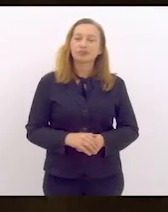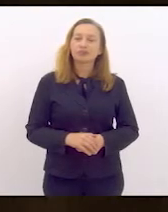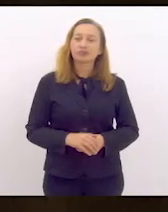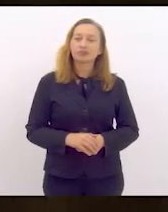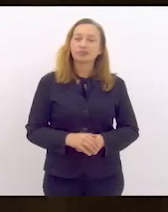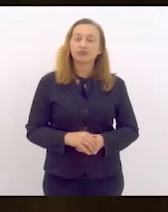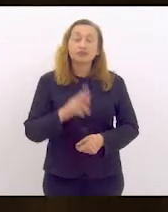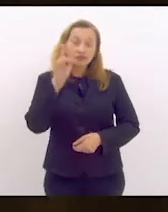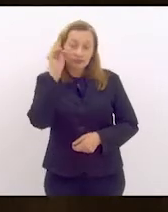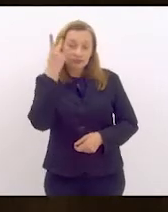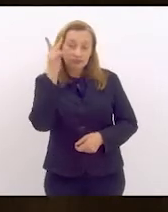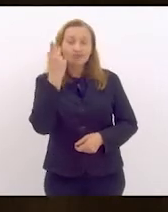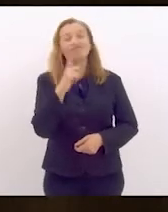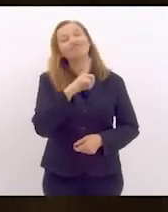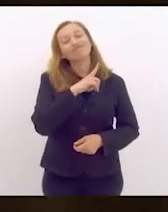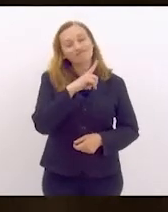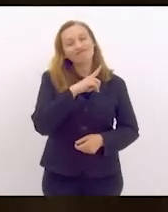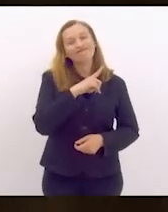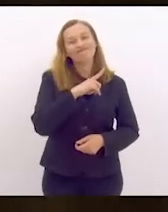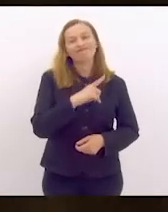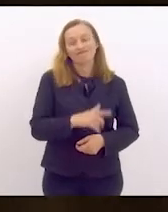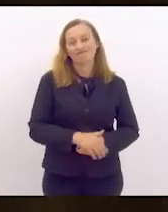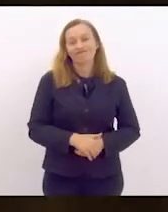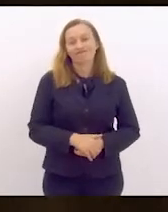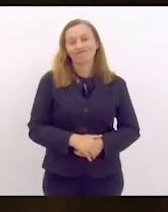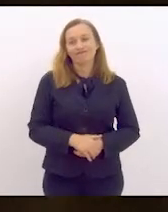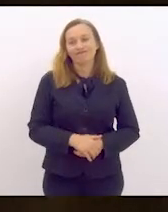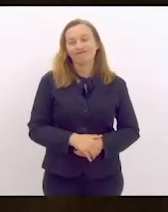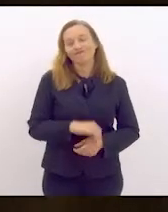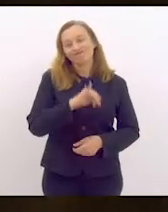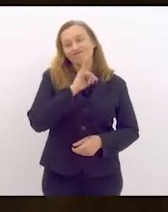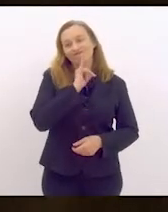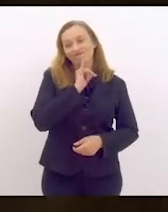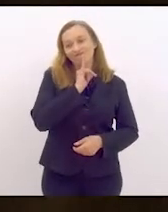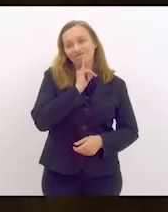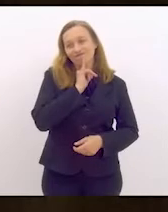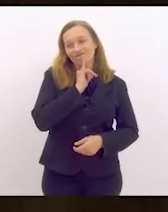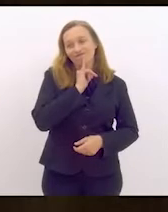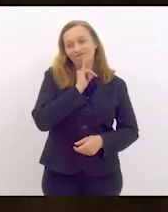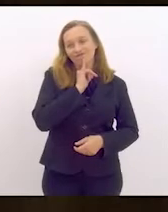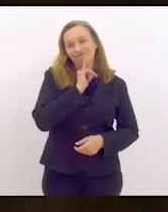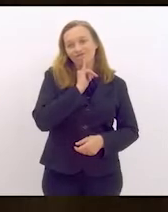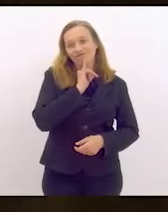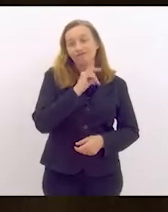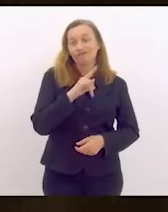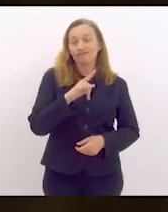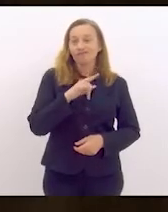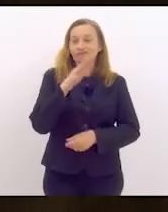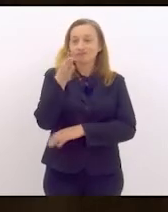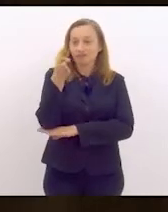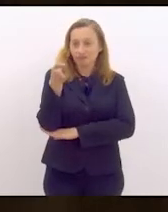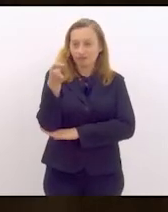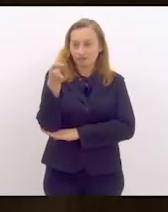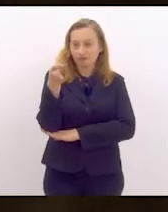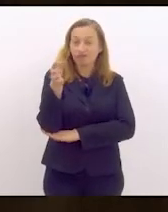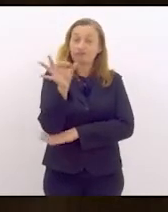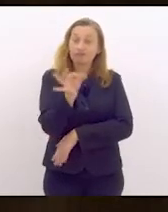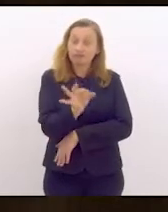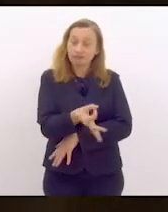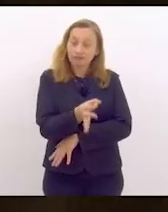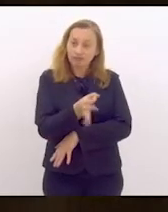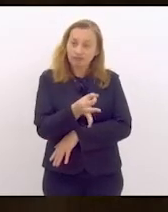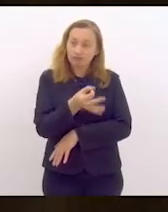tem história. Aquilo dali, olha, infelizmente, ali tinha um hotel que era exatamente